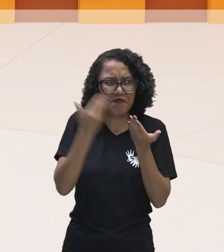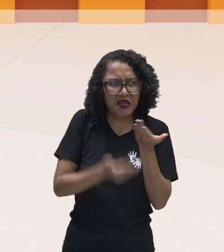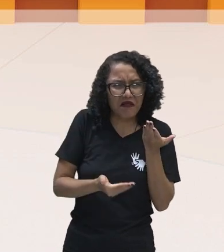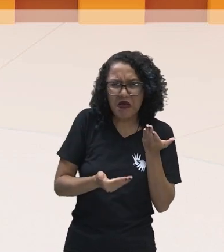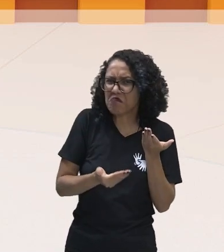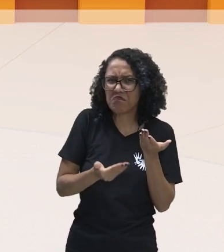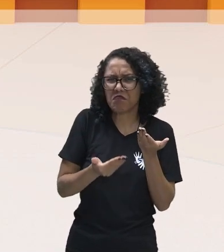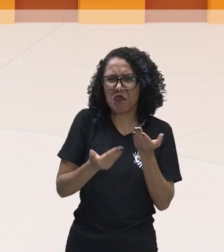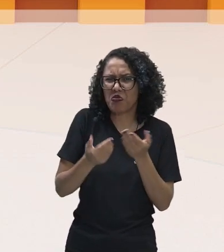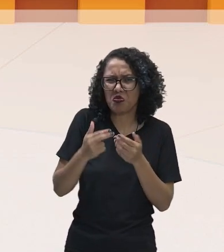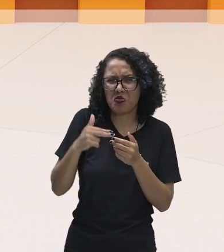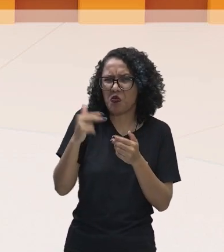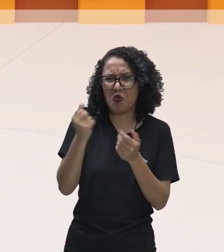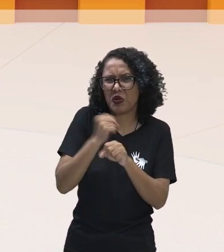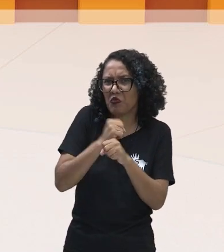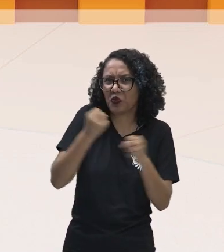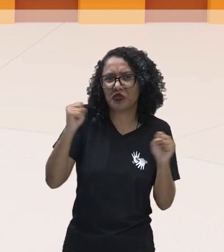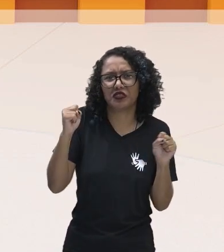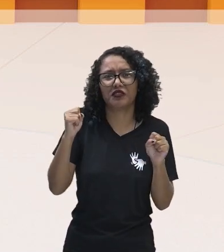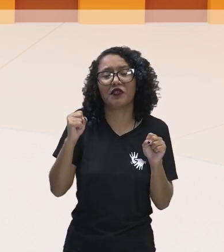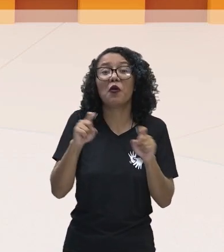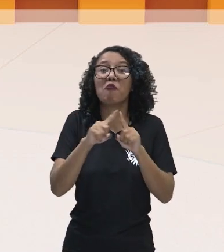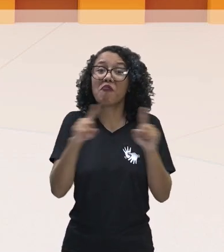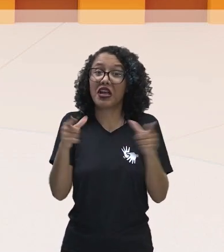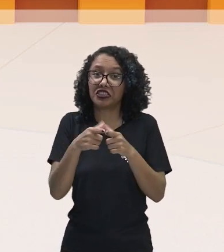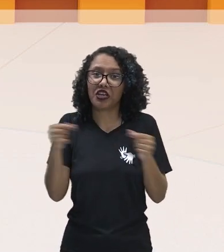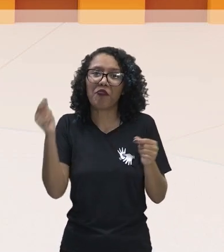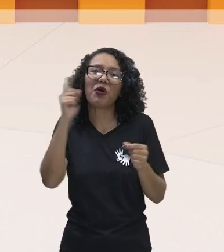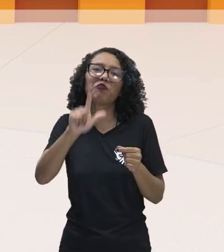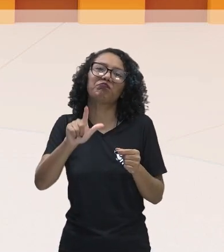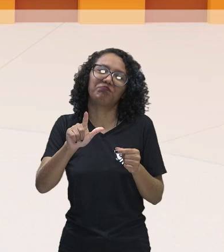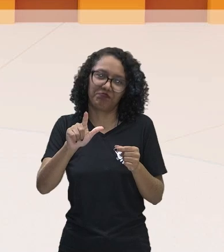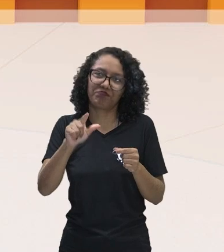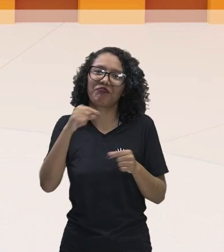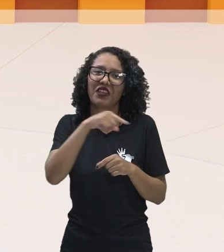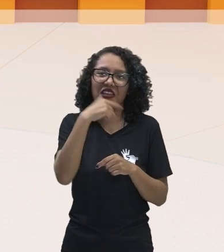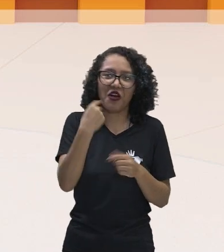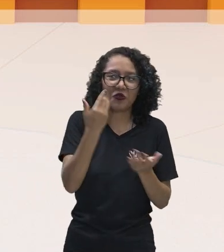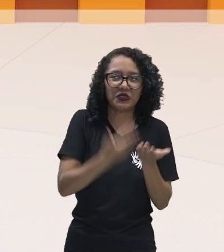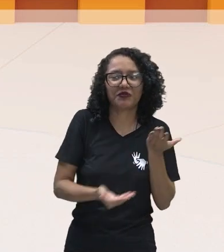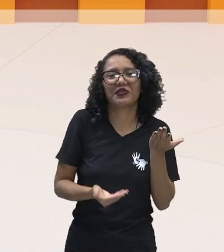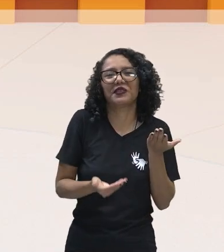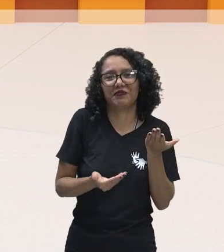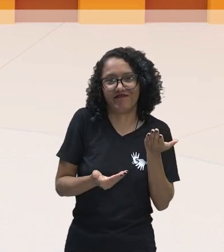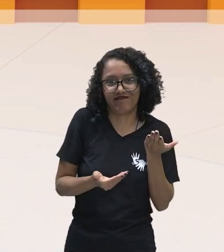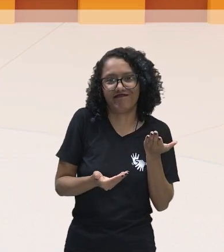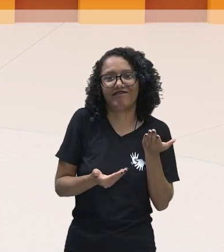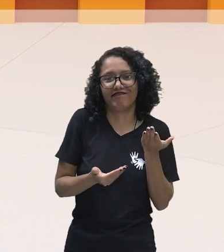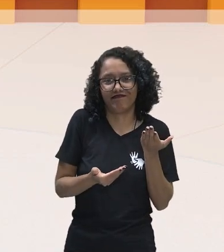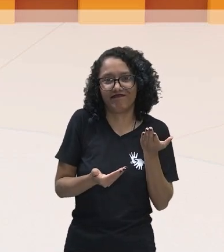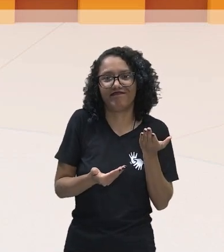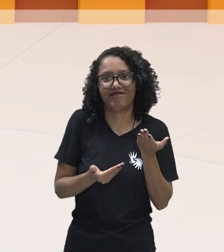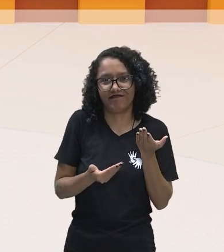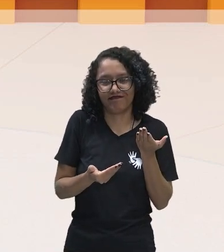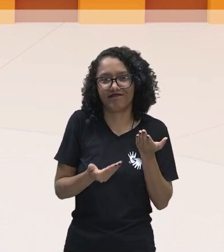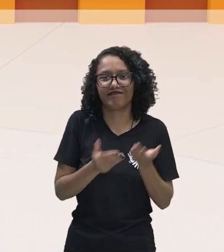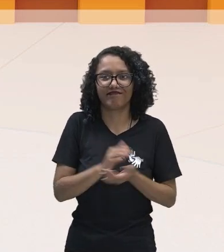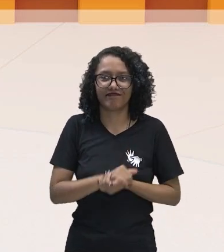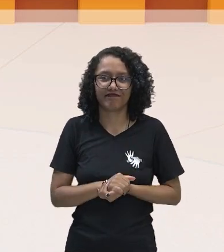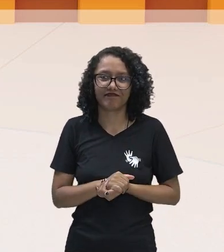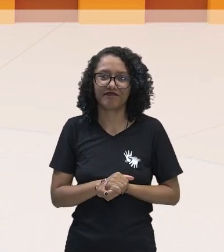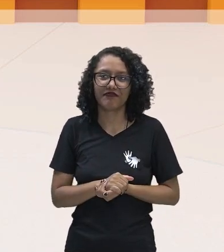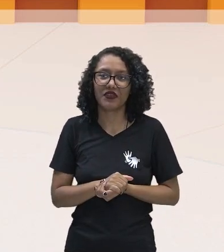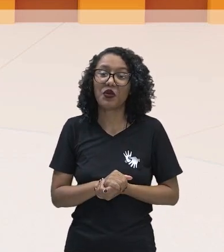Japão saiu vitorioso nesse conflito. E a derrota da Rússia para o Japão foi um